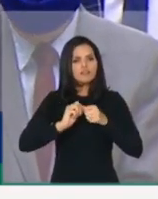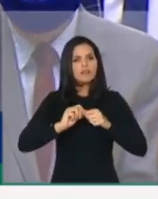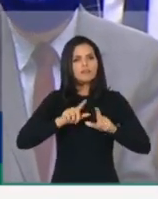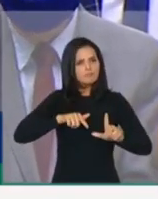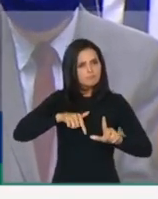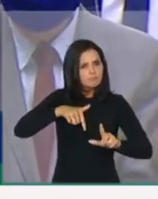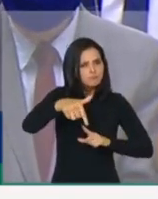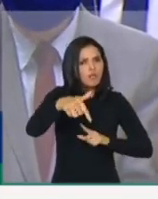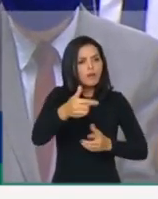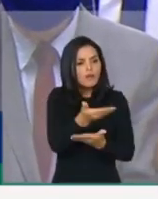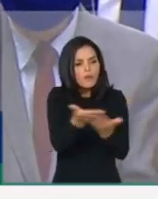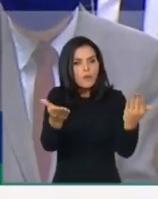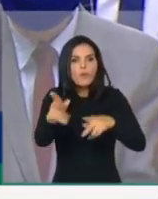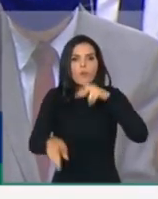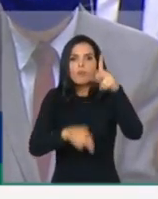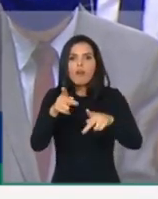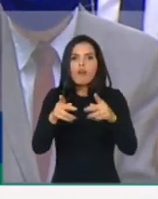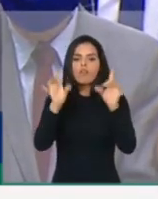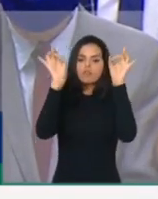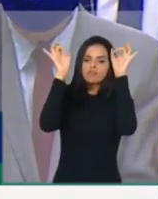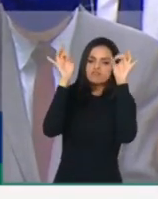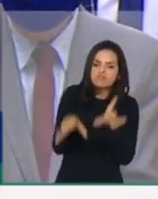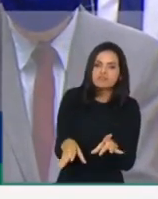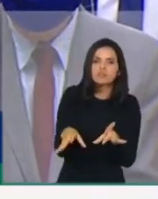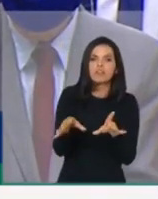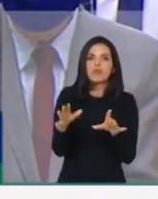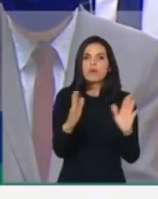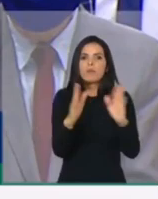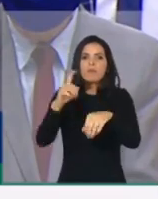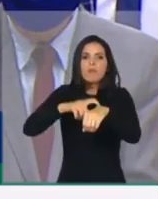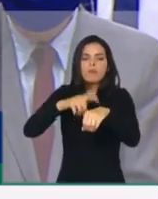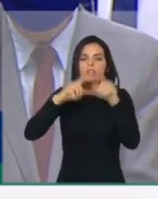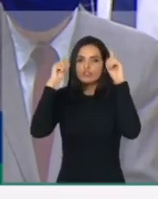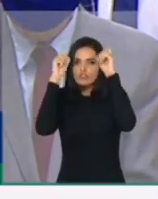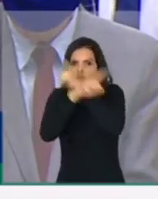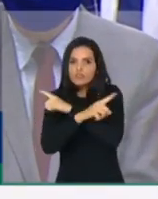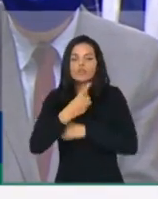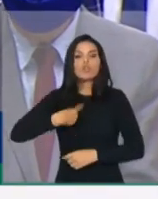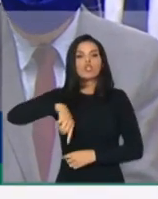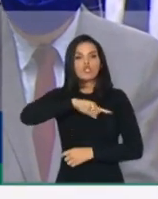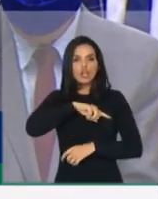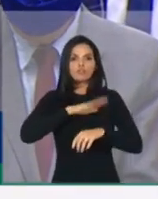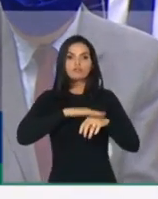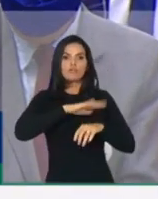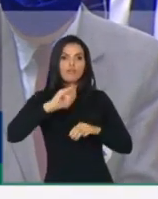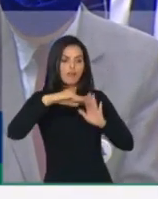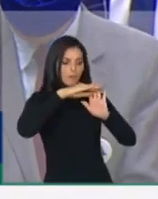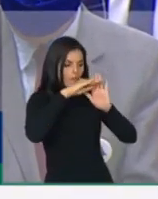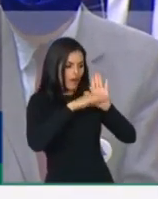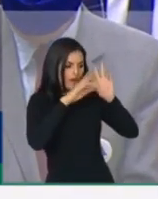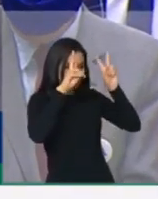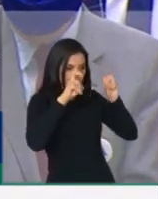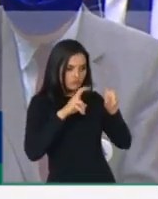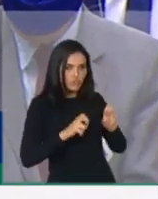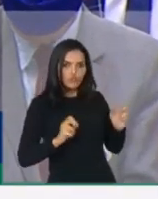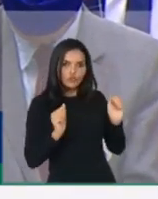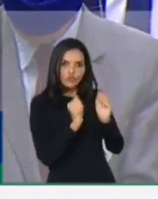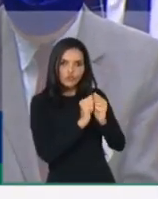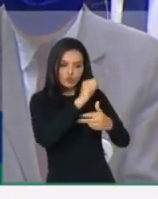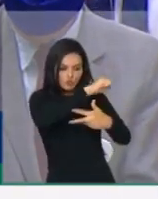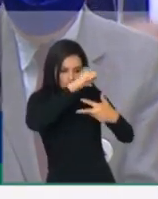vulnerabilidade. Tenho certeza que esta Casa encontrará pontos mínimos comuns para, juntamente com os demais